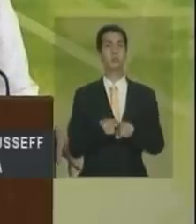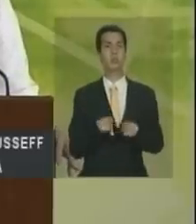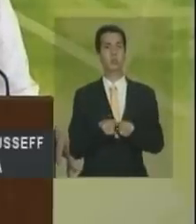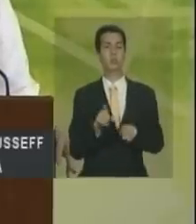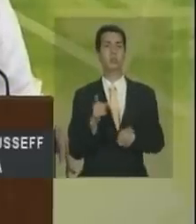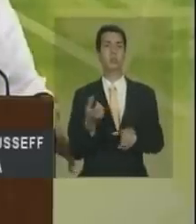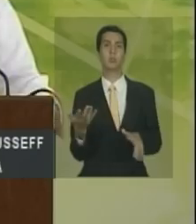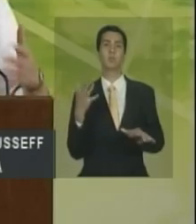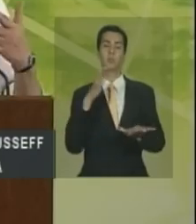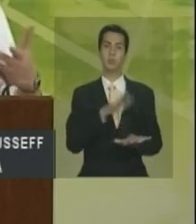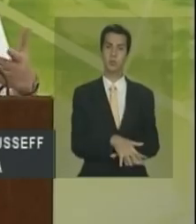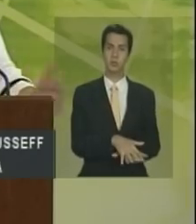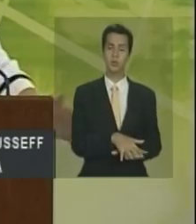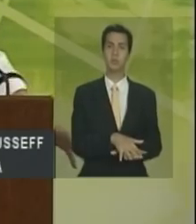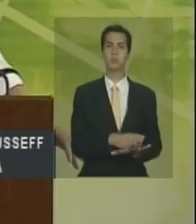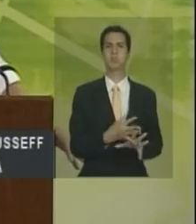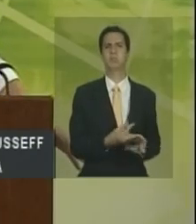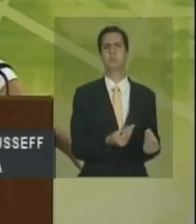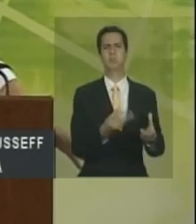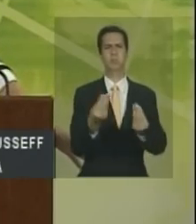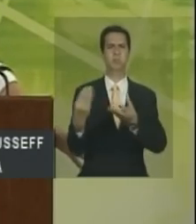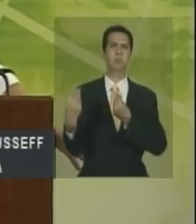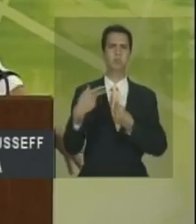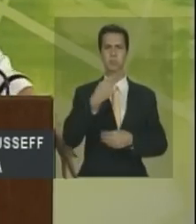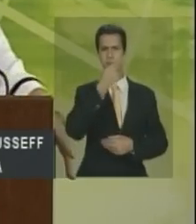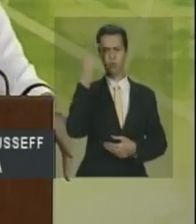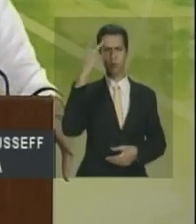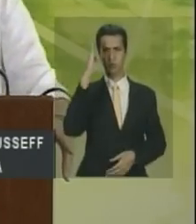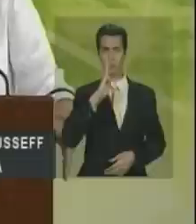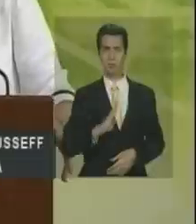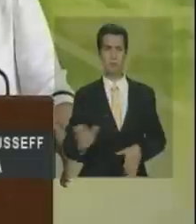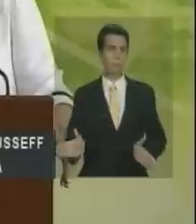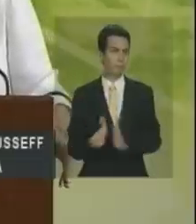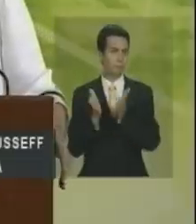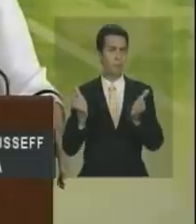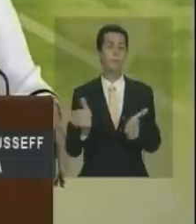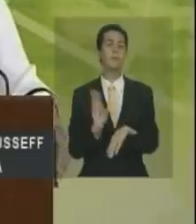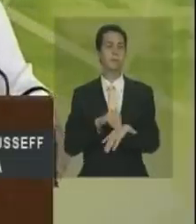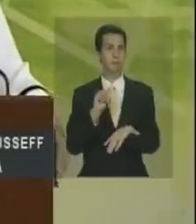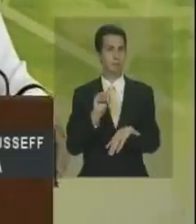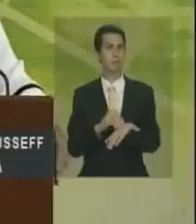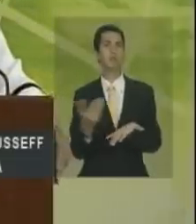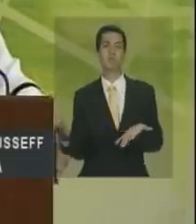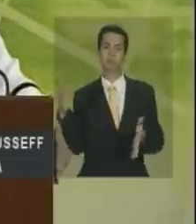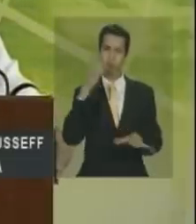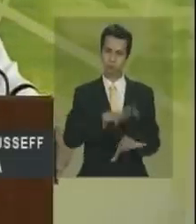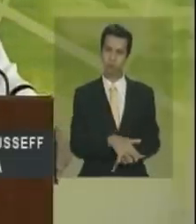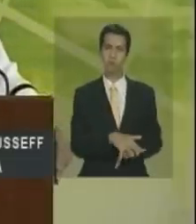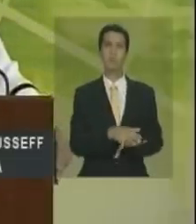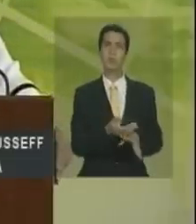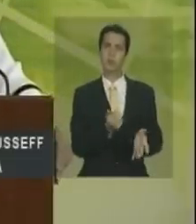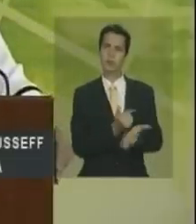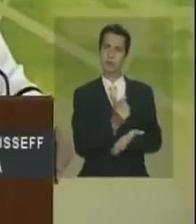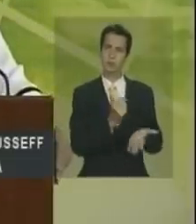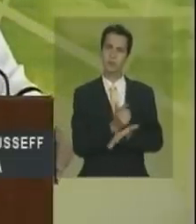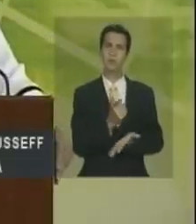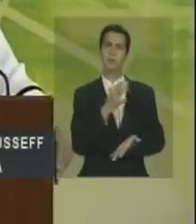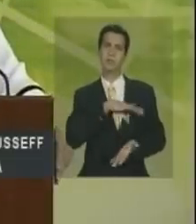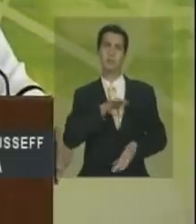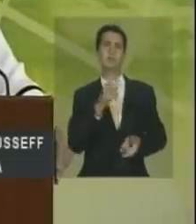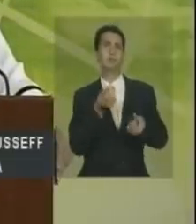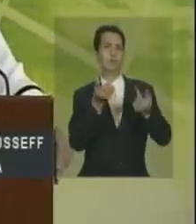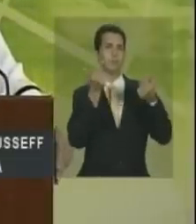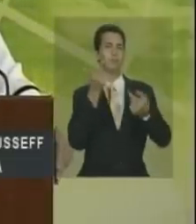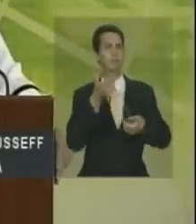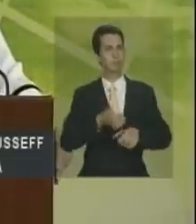inclusão dos milhões de brasileiros que ainda estão à margem do mercado consumidor e trabalhador